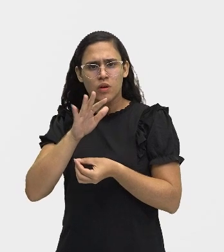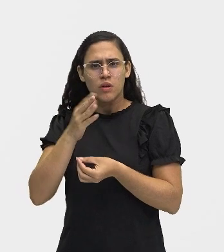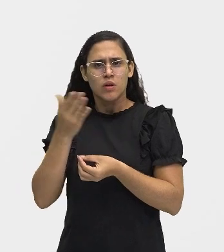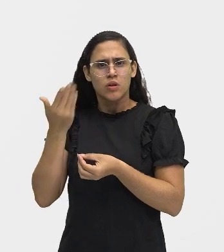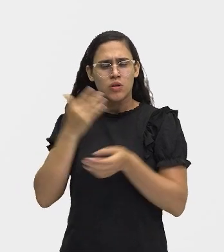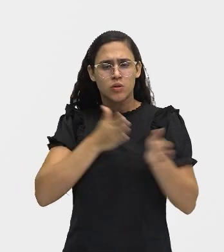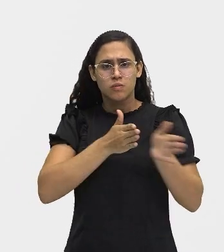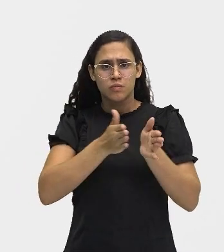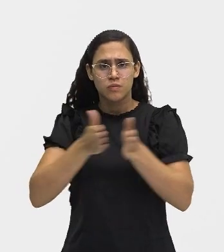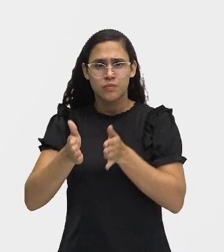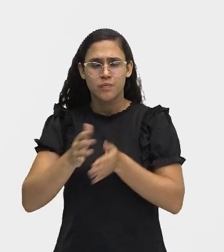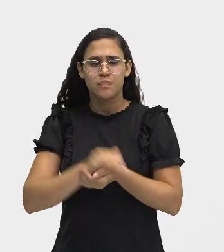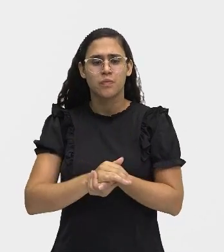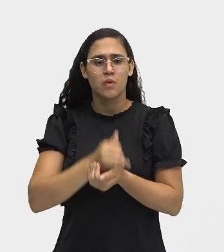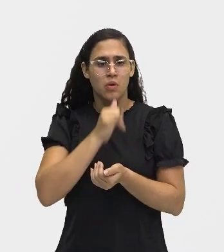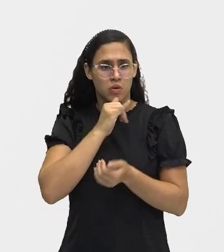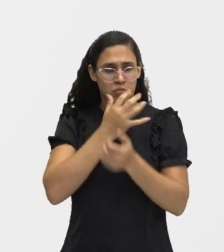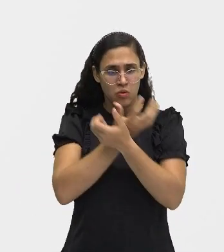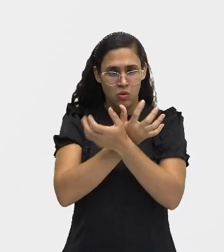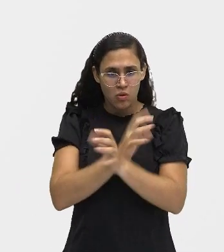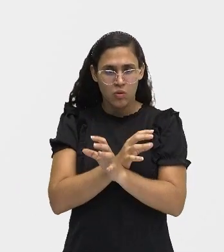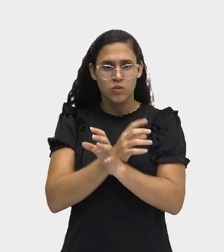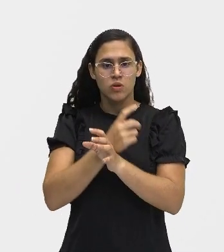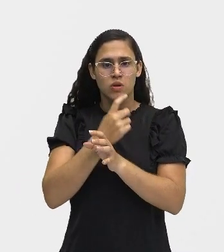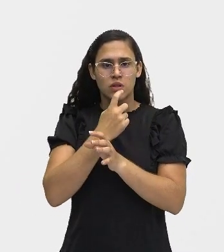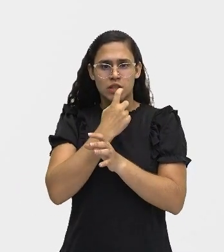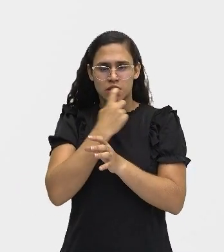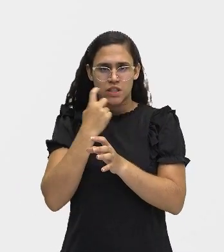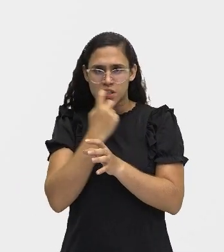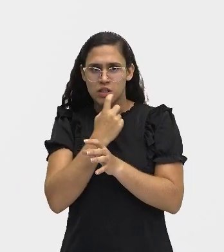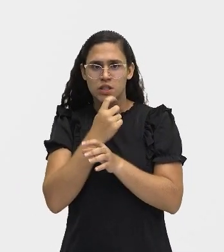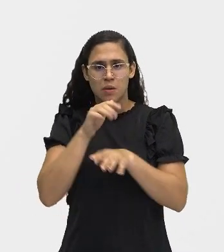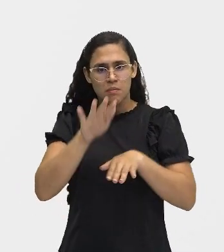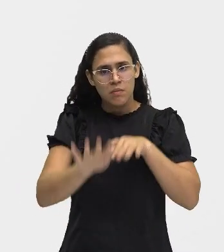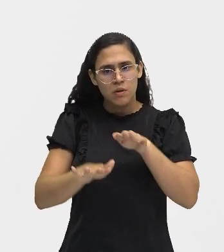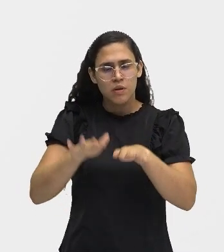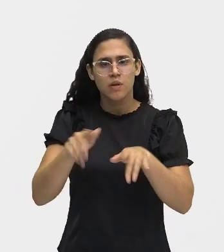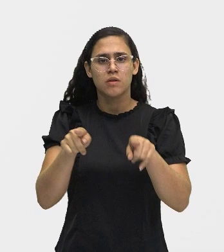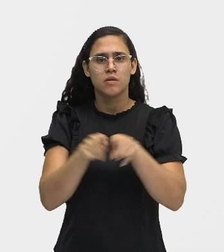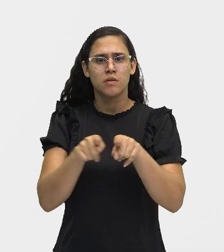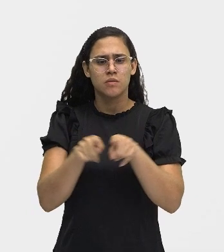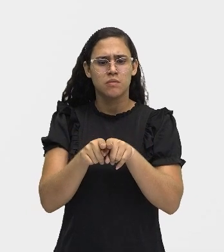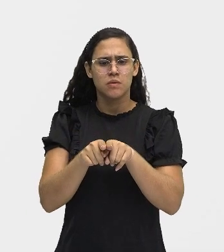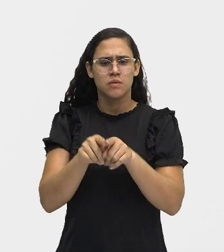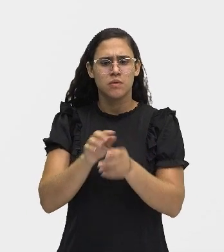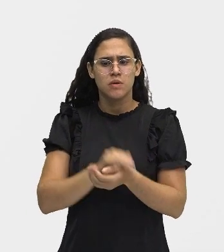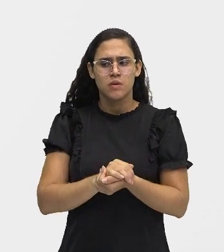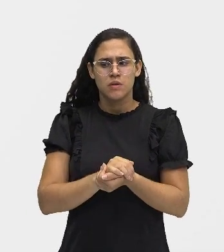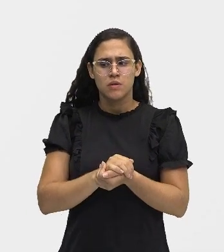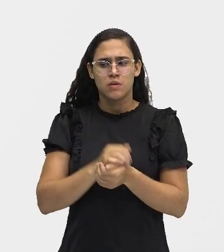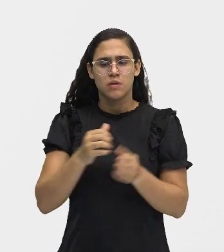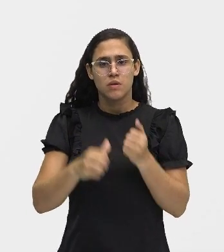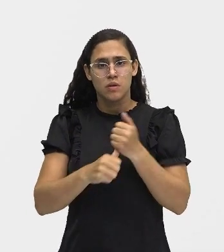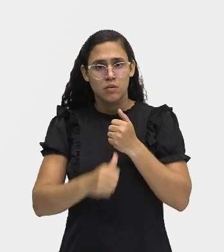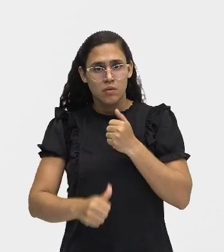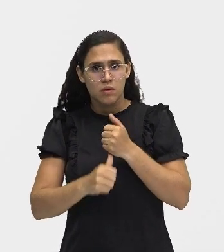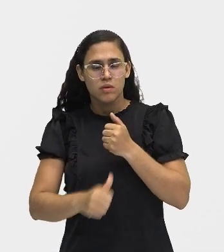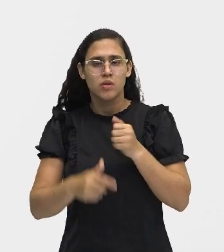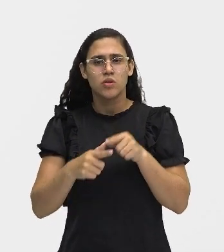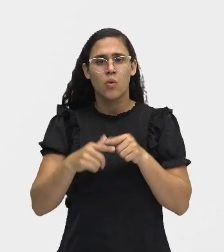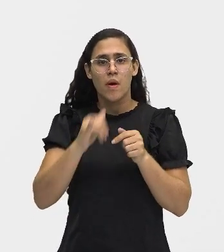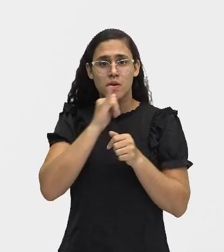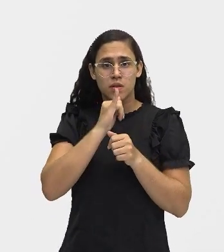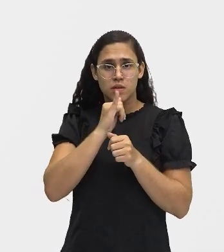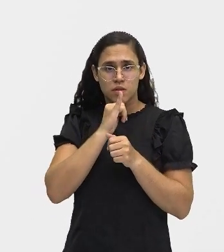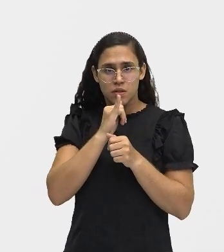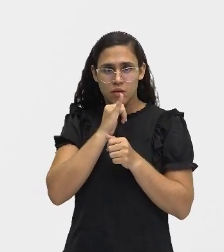época. Ossos, marcas de dentes, pegadas e fezes petrificadas são exemplos de fósseis, tá? Então,